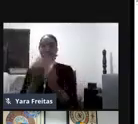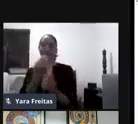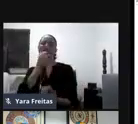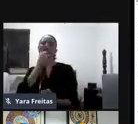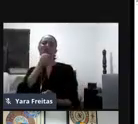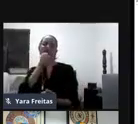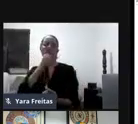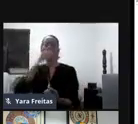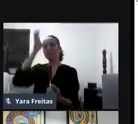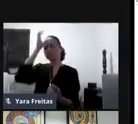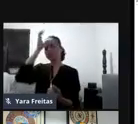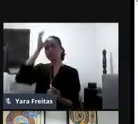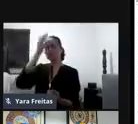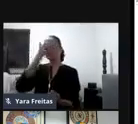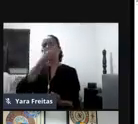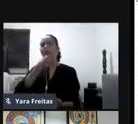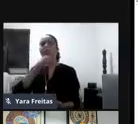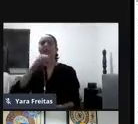o pai.